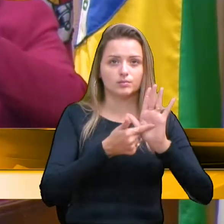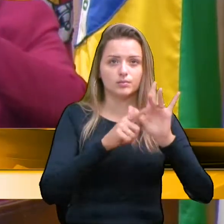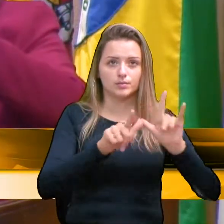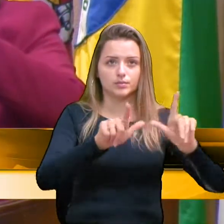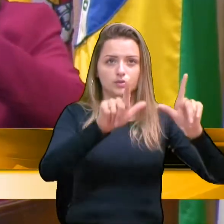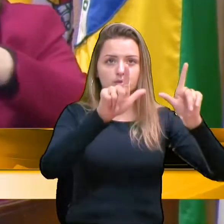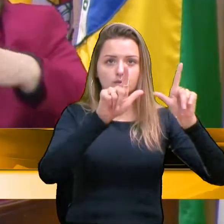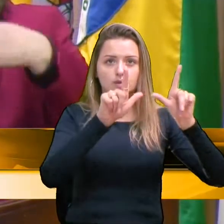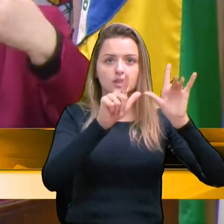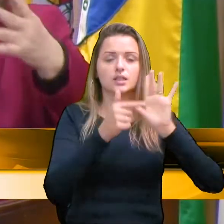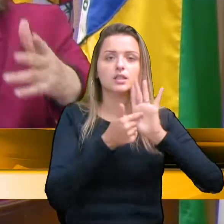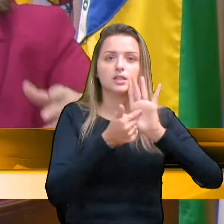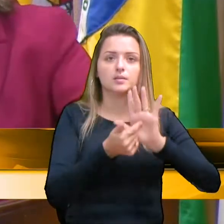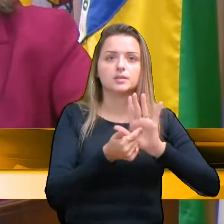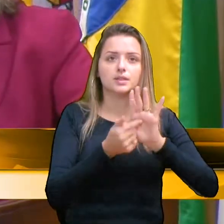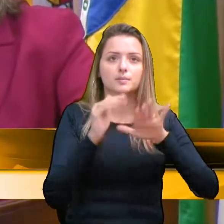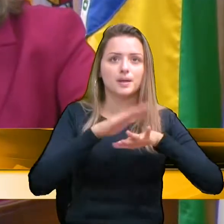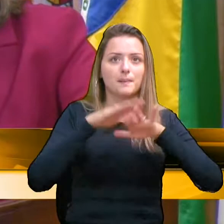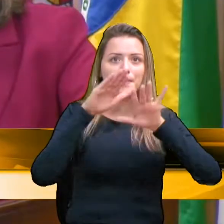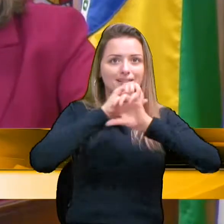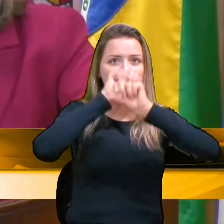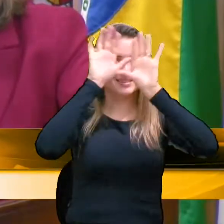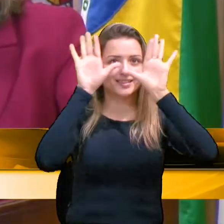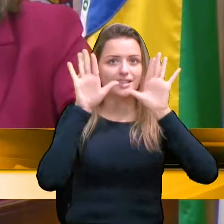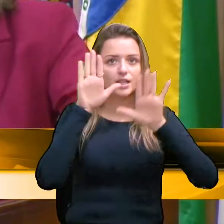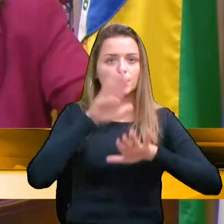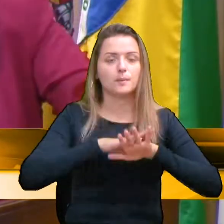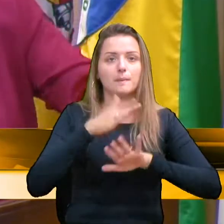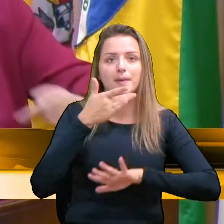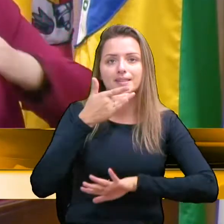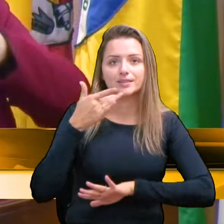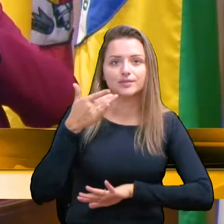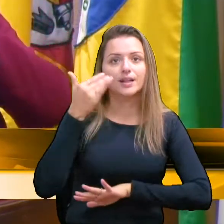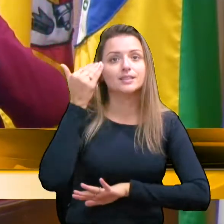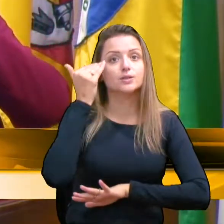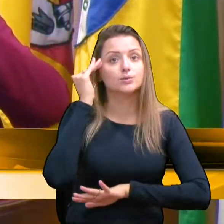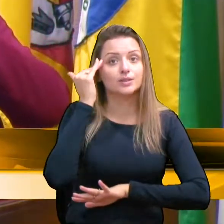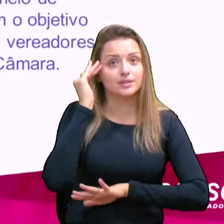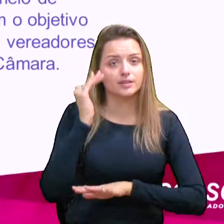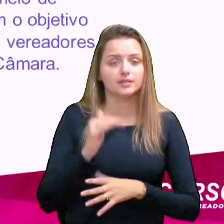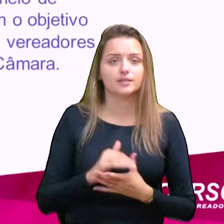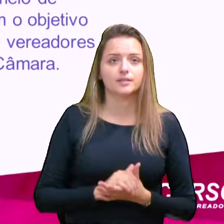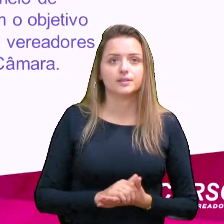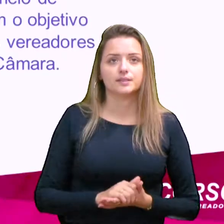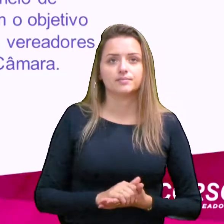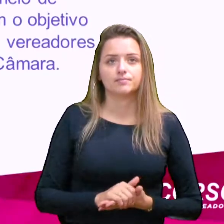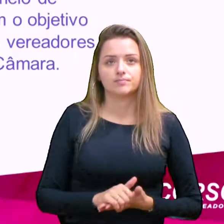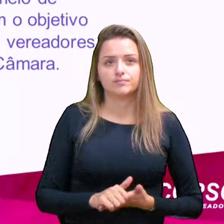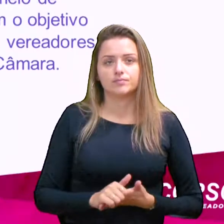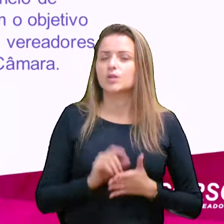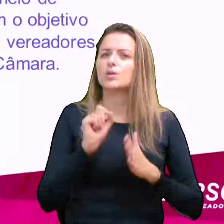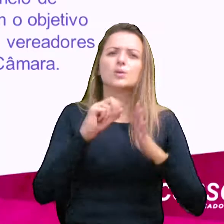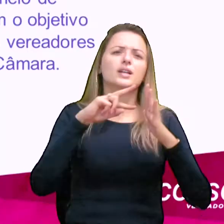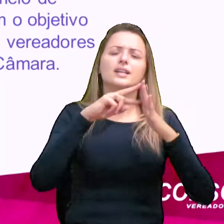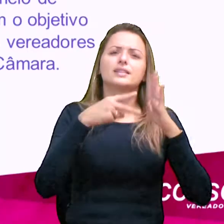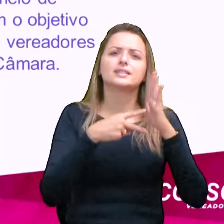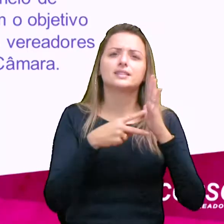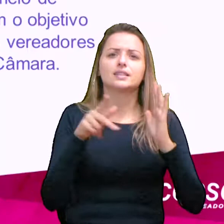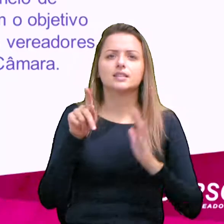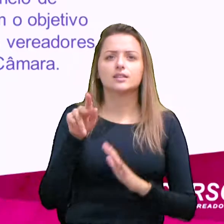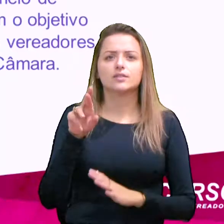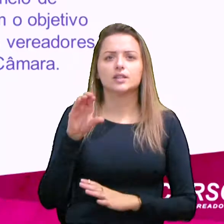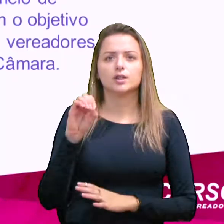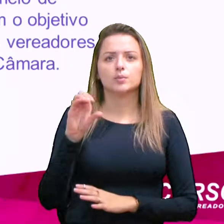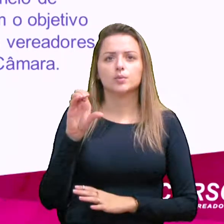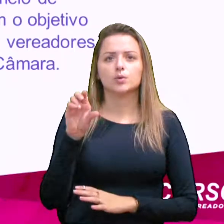Coloquei algumas lâminas para ficar mais fácil a compreensão, né? Então, o que é a Procuradoria da